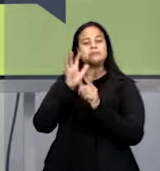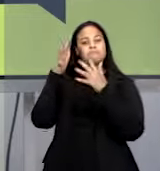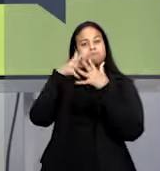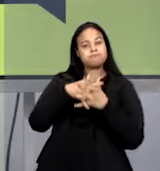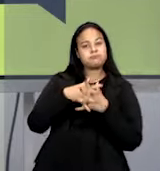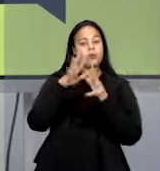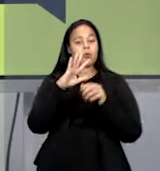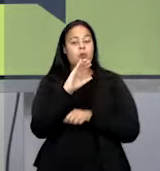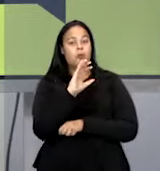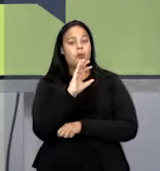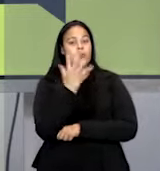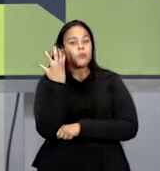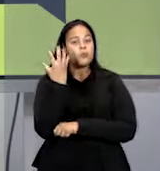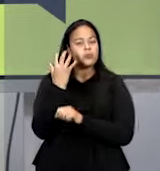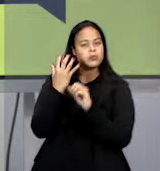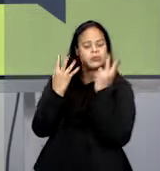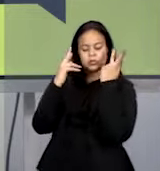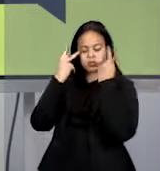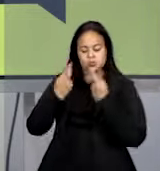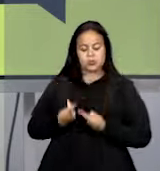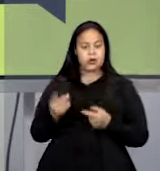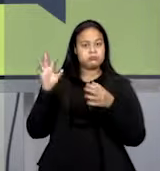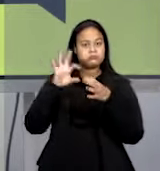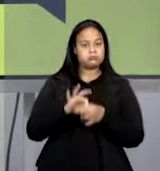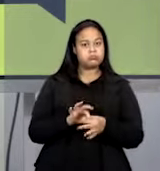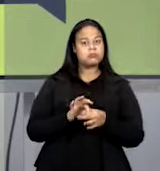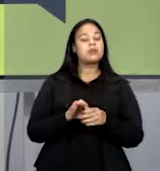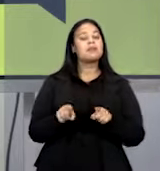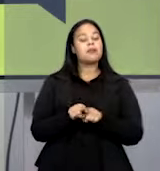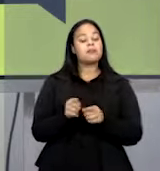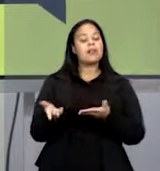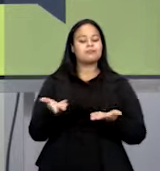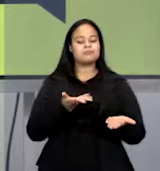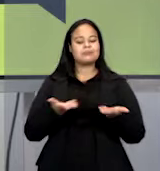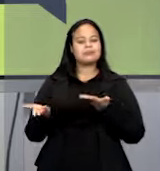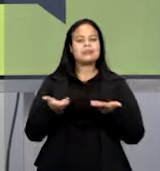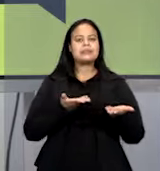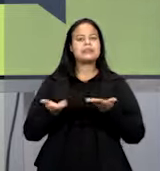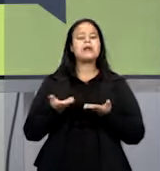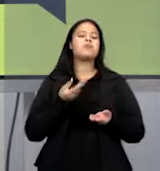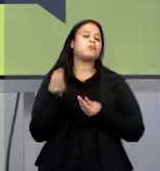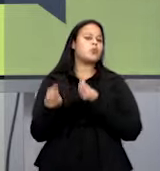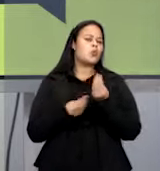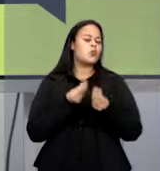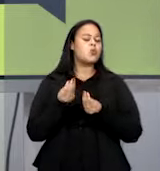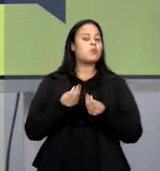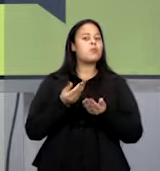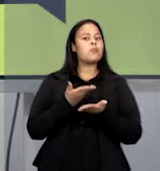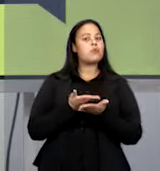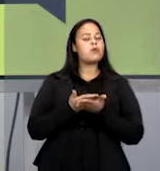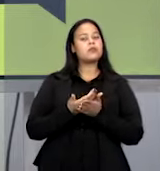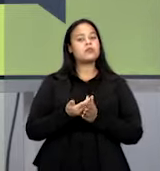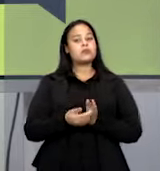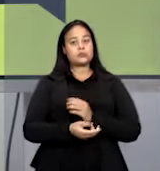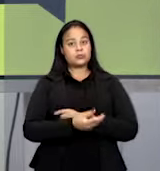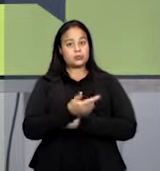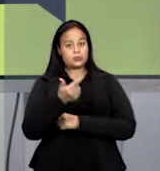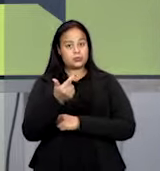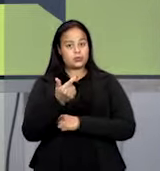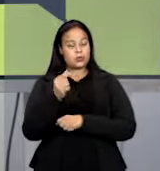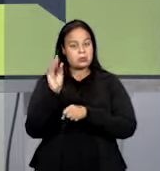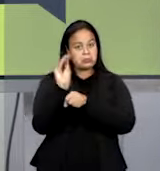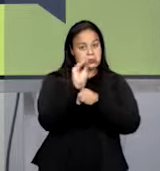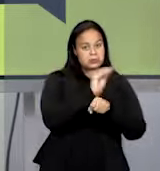natureza. Nós vamos falar do ciclo do saneamento na nossa aula número 2, conservação da água e